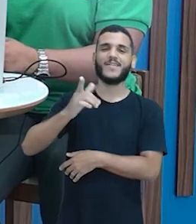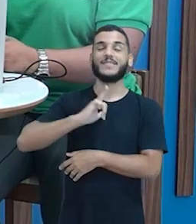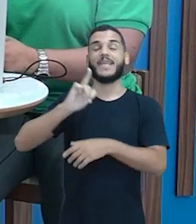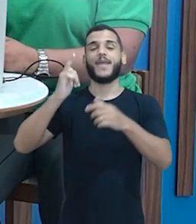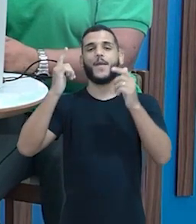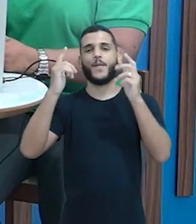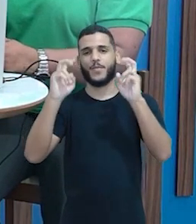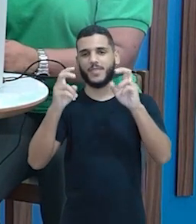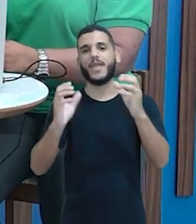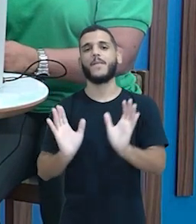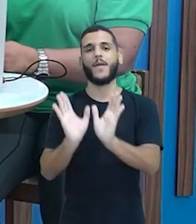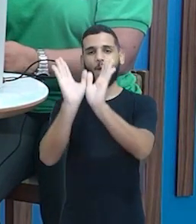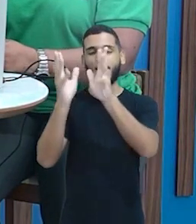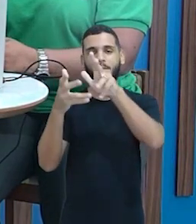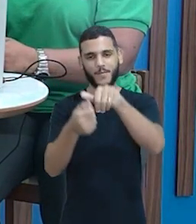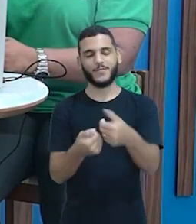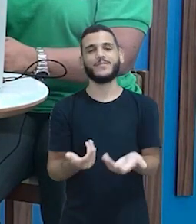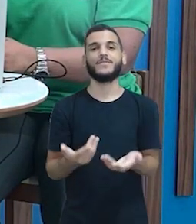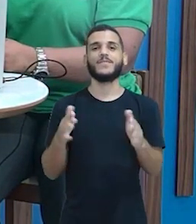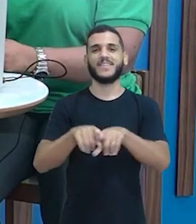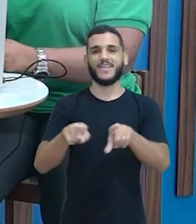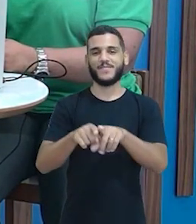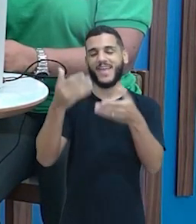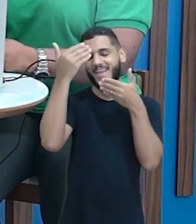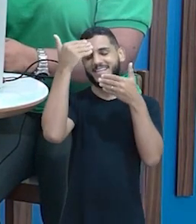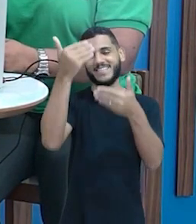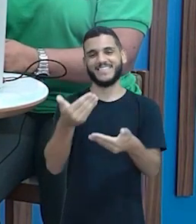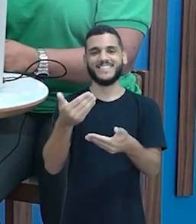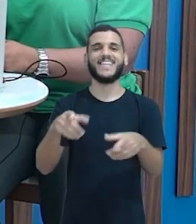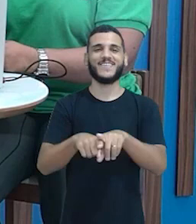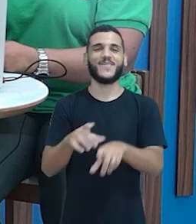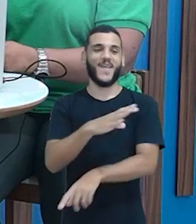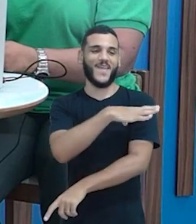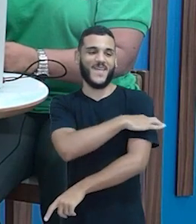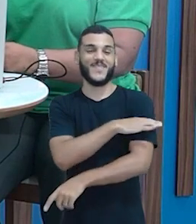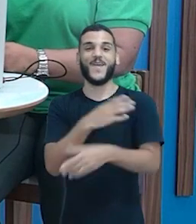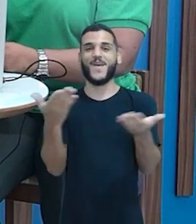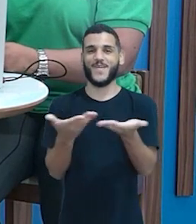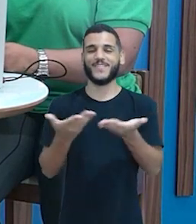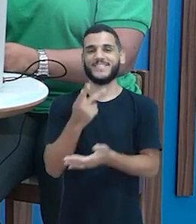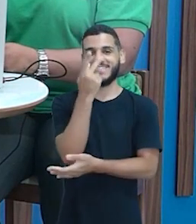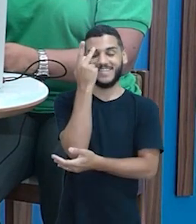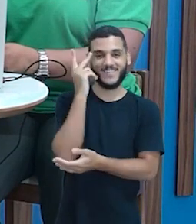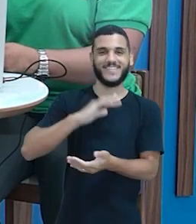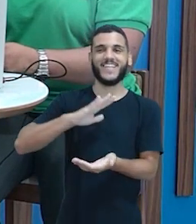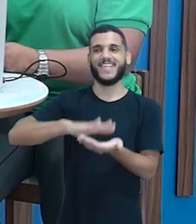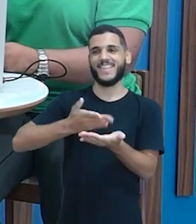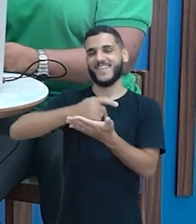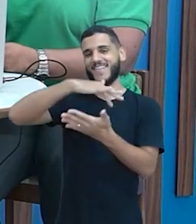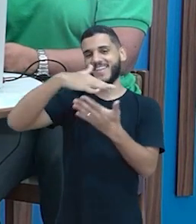Copa bem atual agradecer ao nosso top Capitão de hoje Crisma fazendo aquele